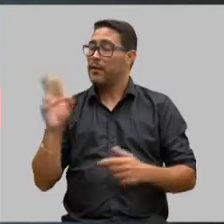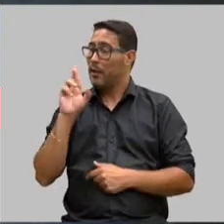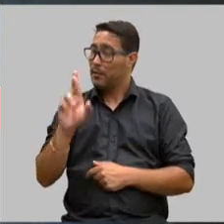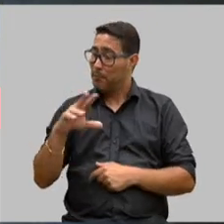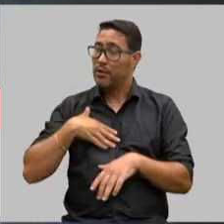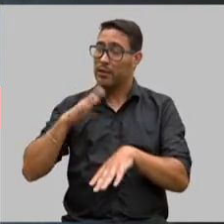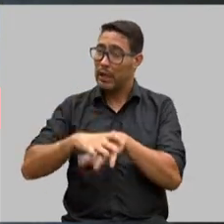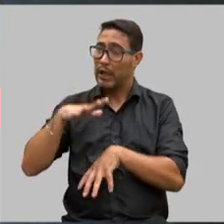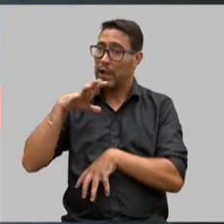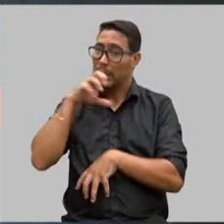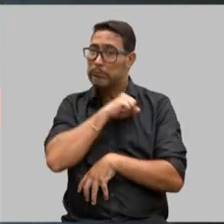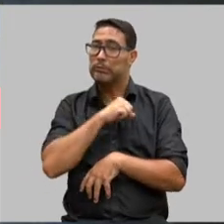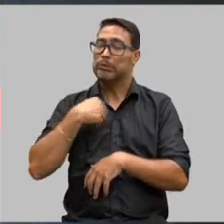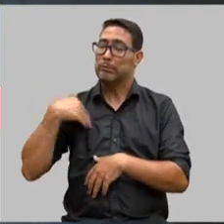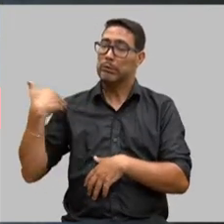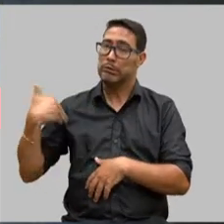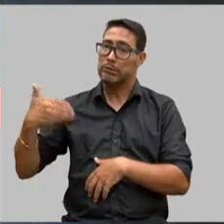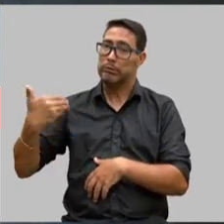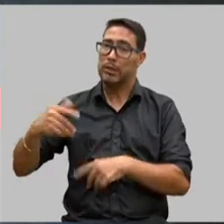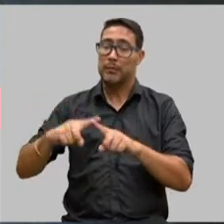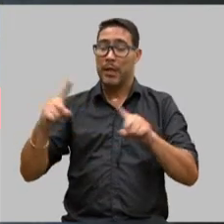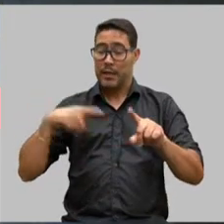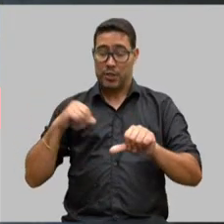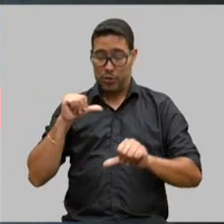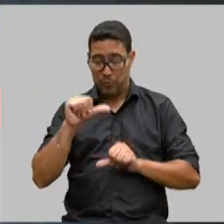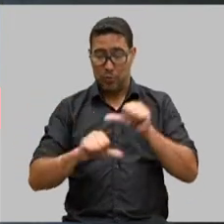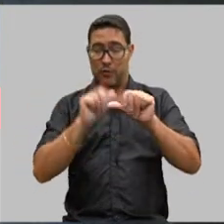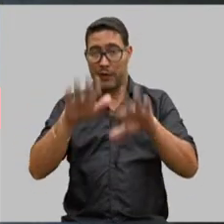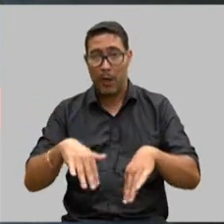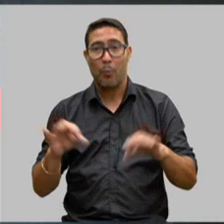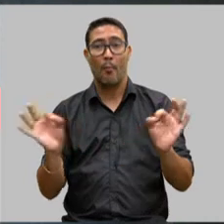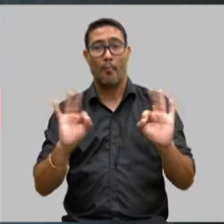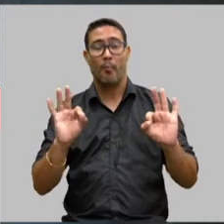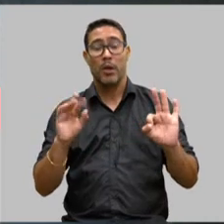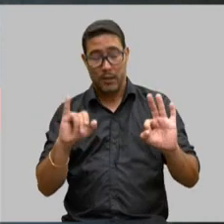rápida, e se nós não modificarmos e não mudarmos,